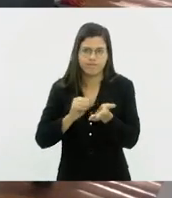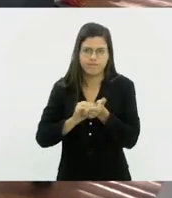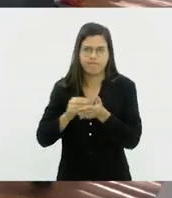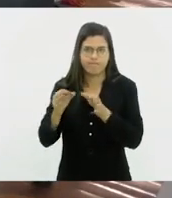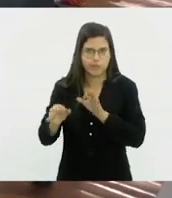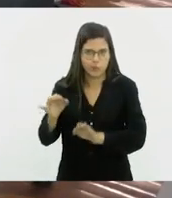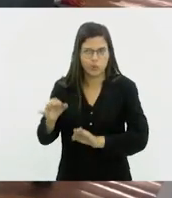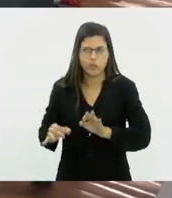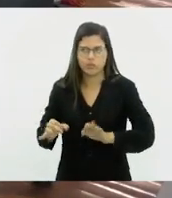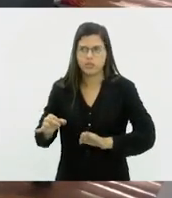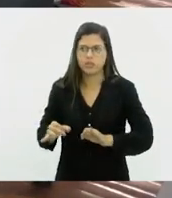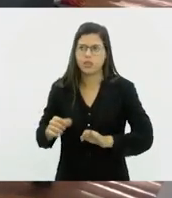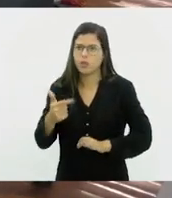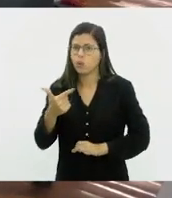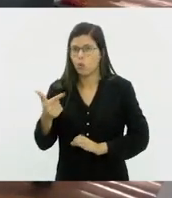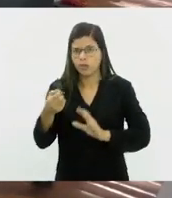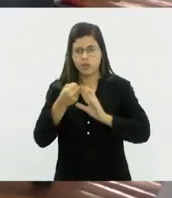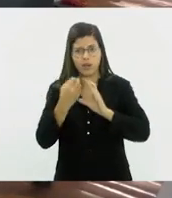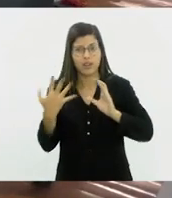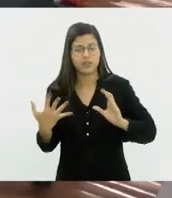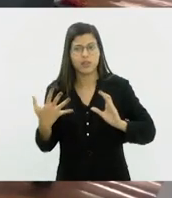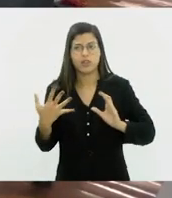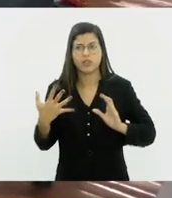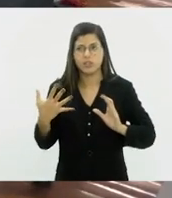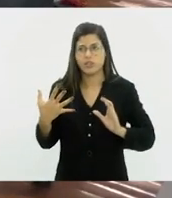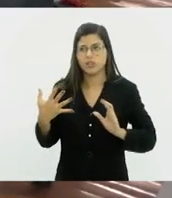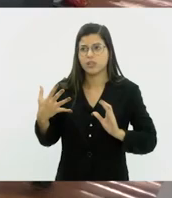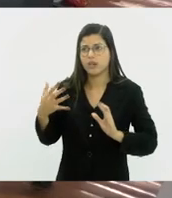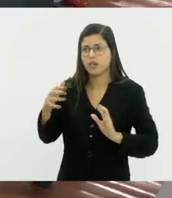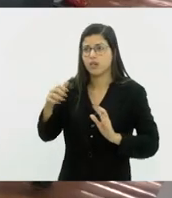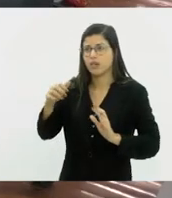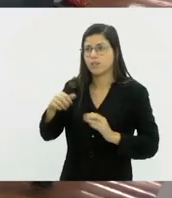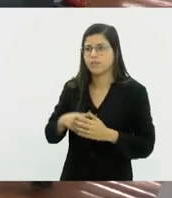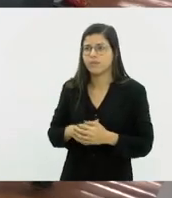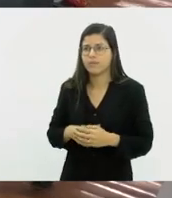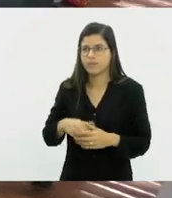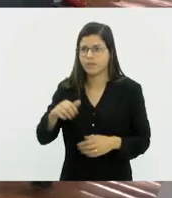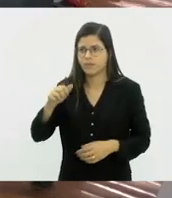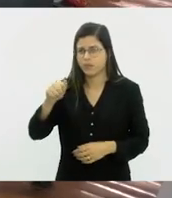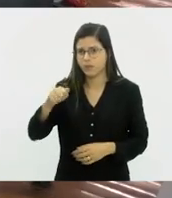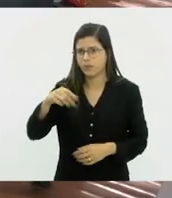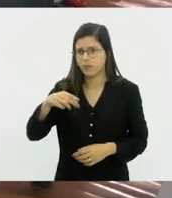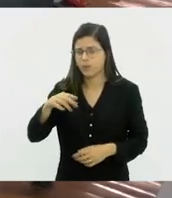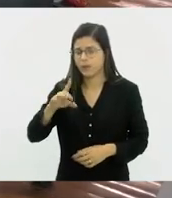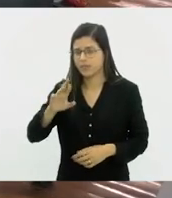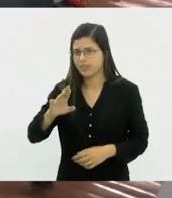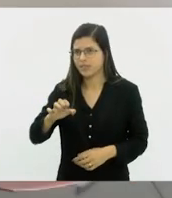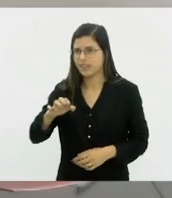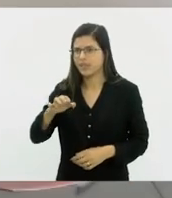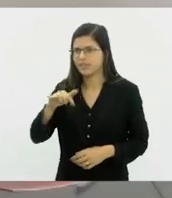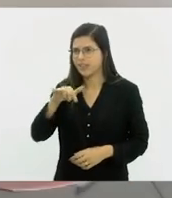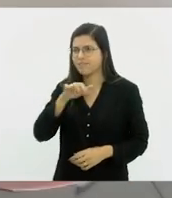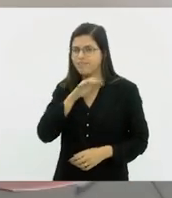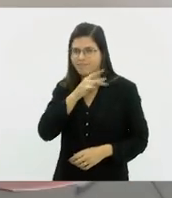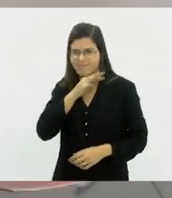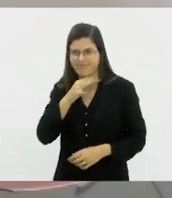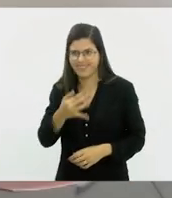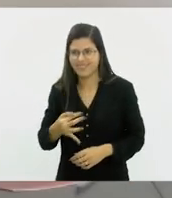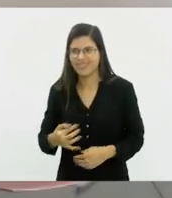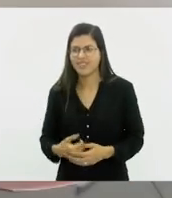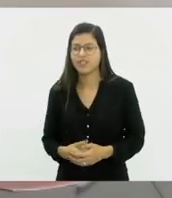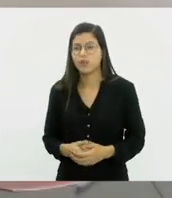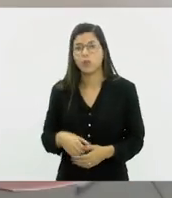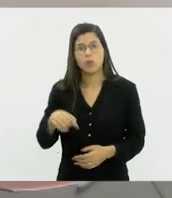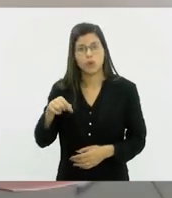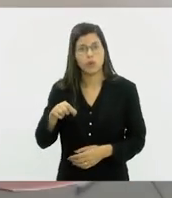André tá tá Detonado aí tá pronto se não fosse o André muitos